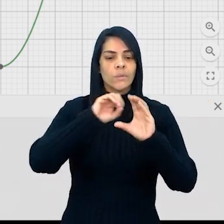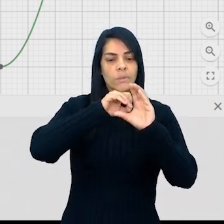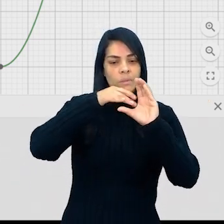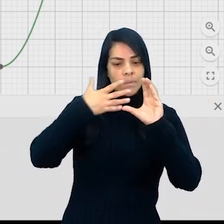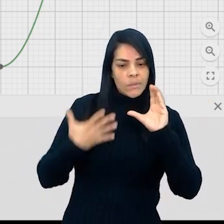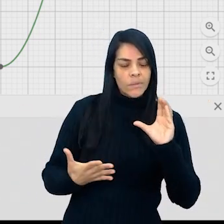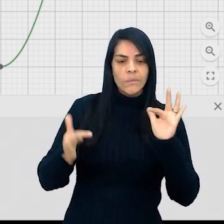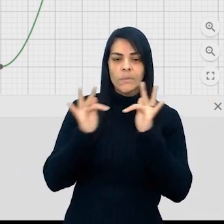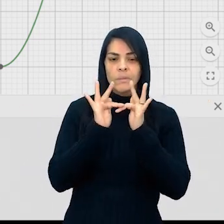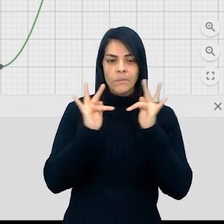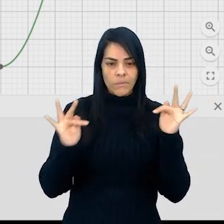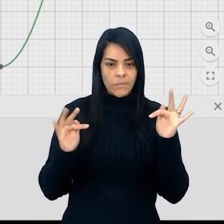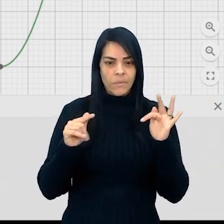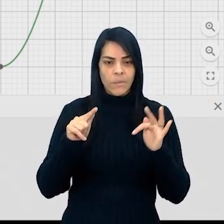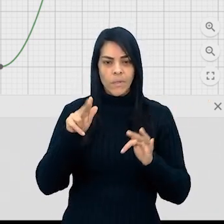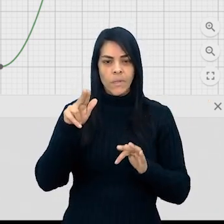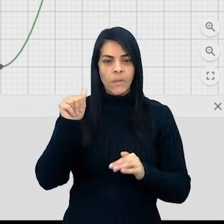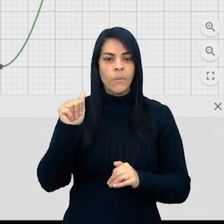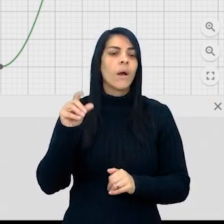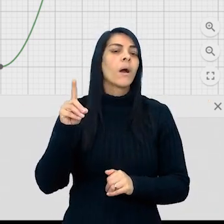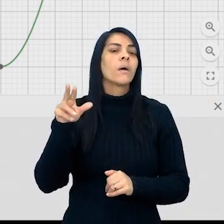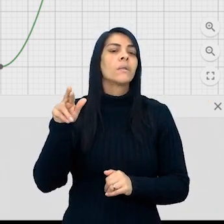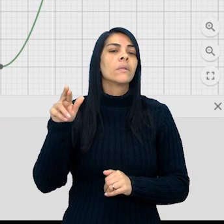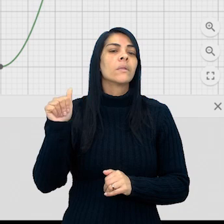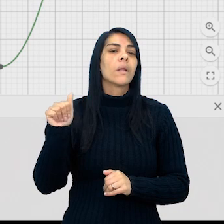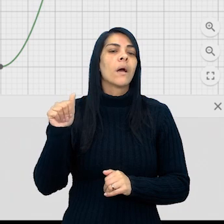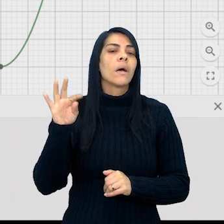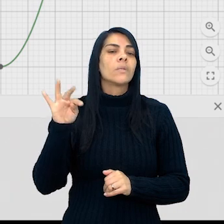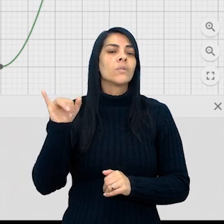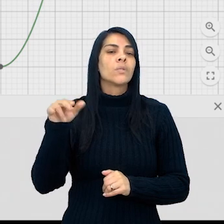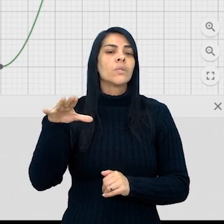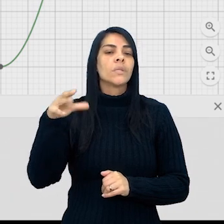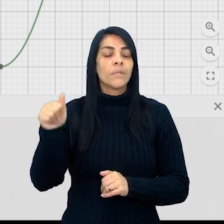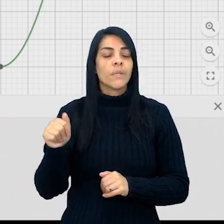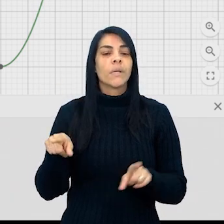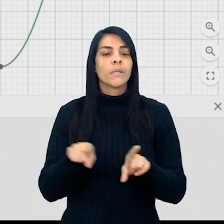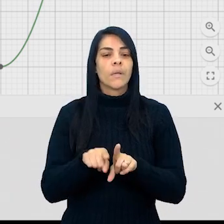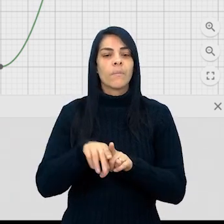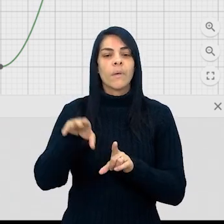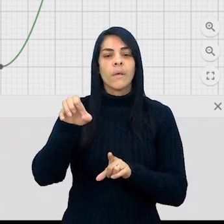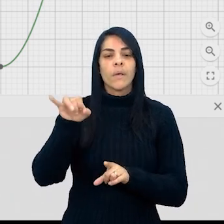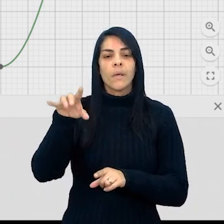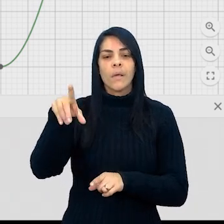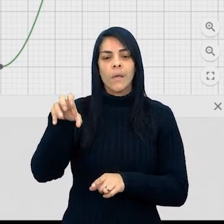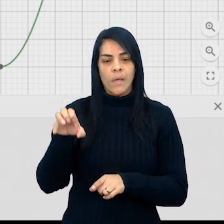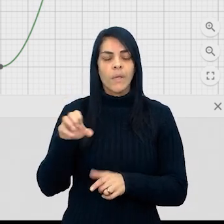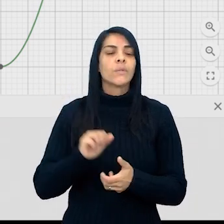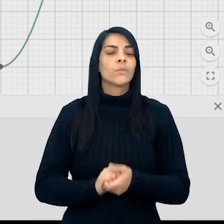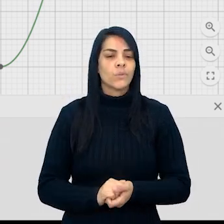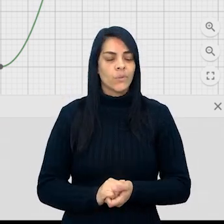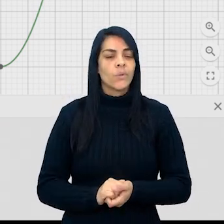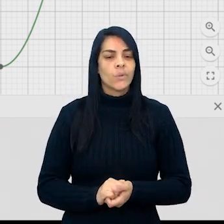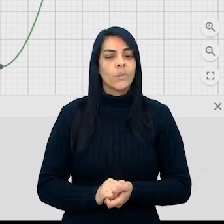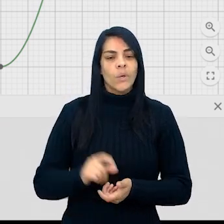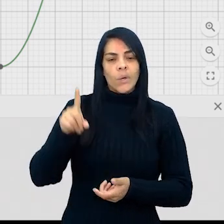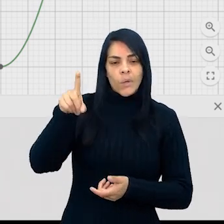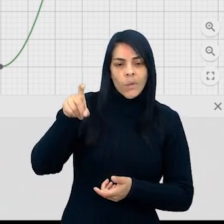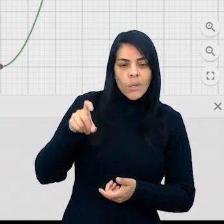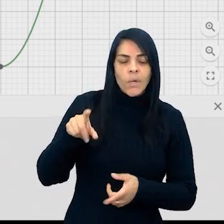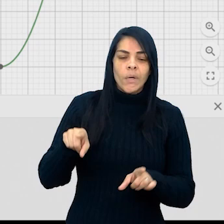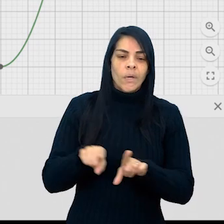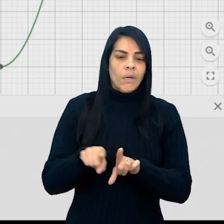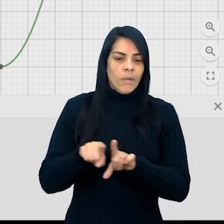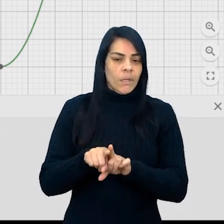função quadrática, né? Ponto de intersecção no eixo das ordenadas, as raízes no eixo x e